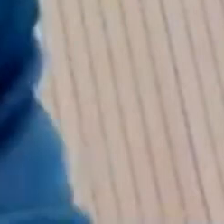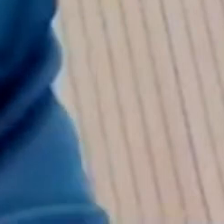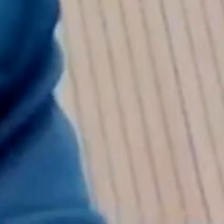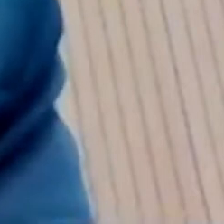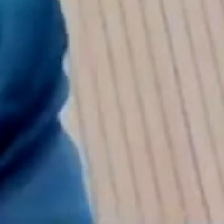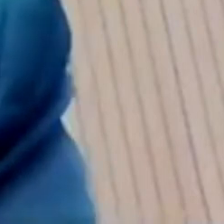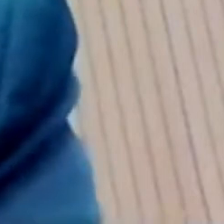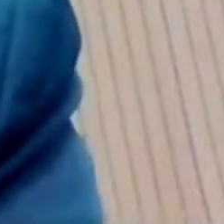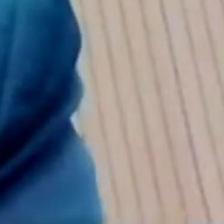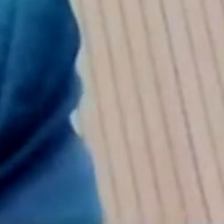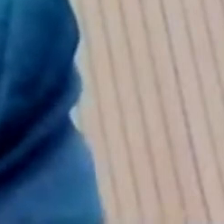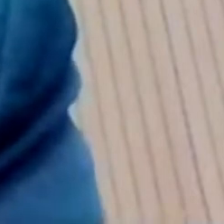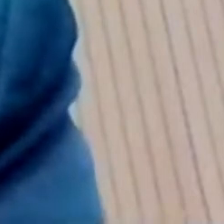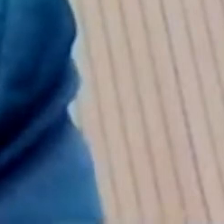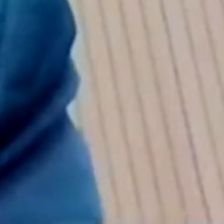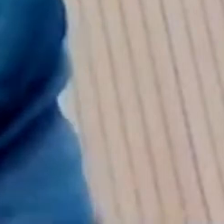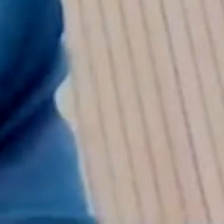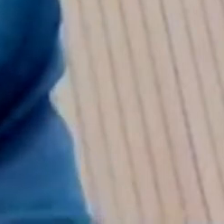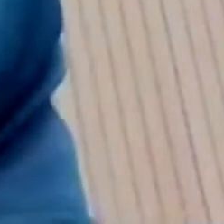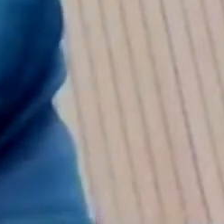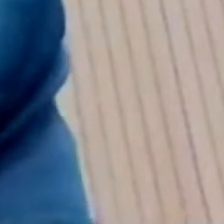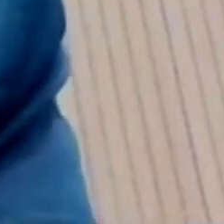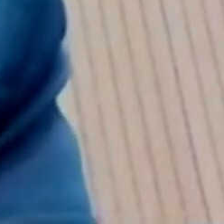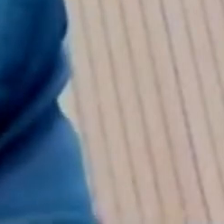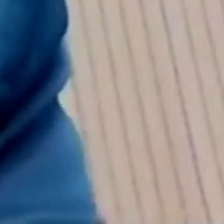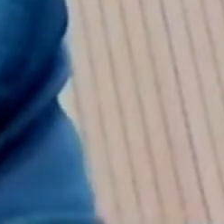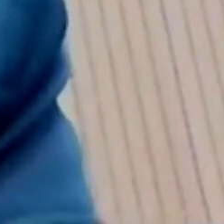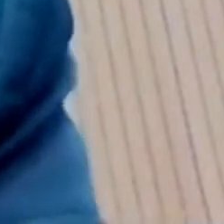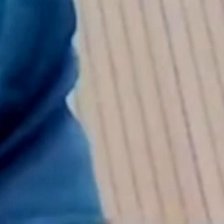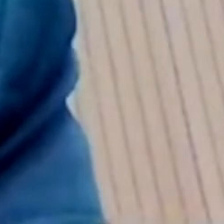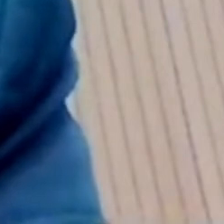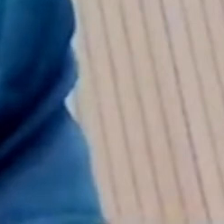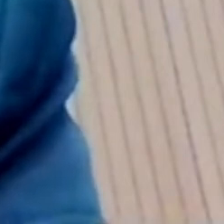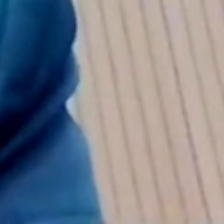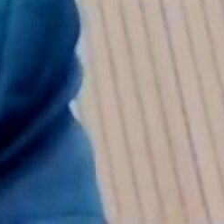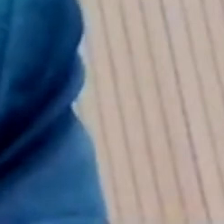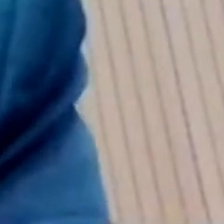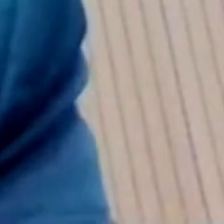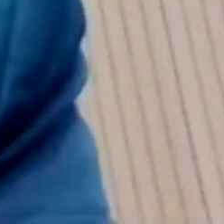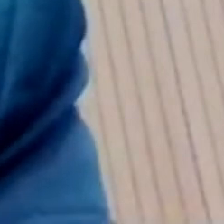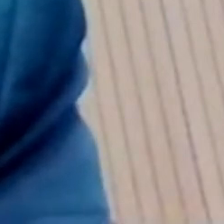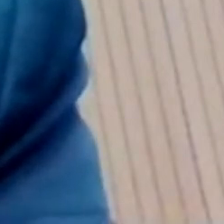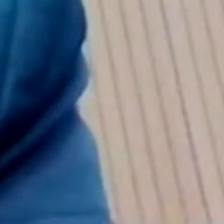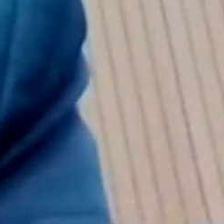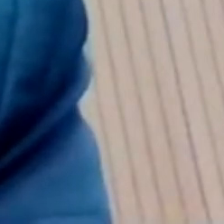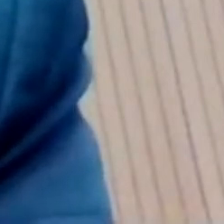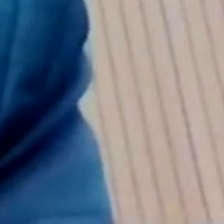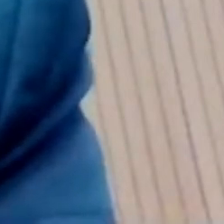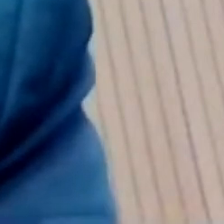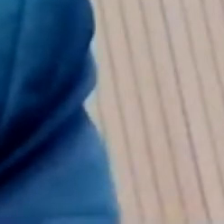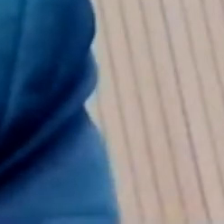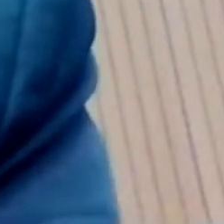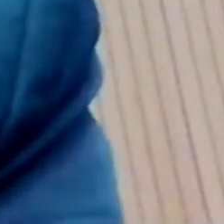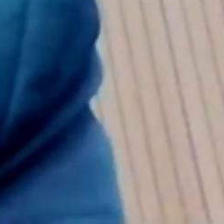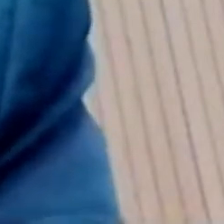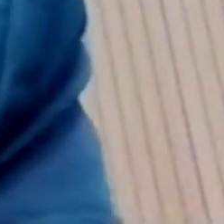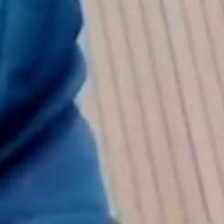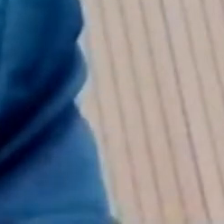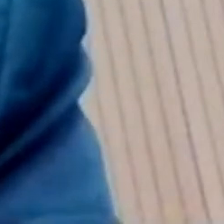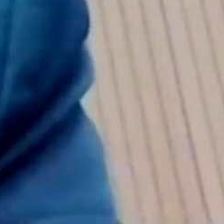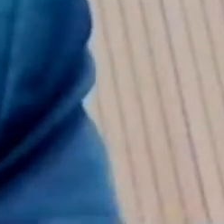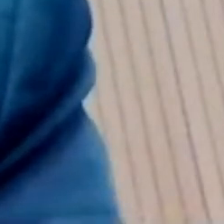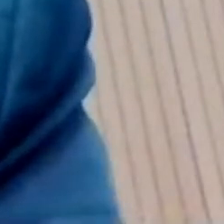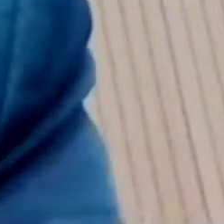lado, aos locais que a gente não cobre, por não ter ainda o anel completado. Mas, de qualquer forma, todas as unidades